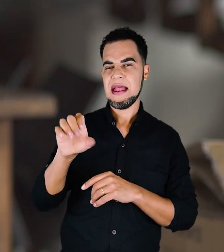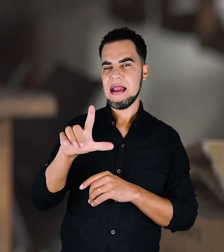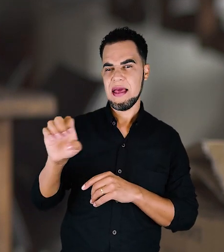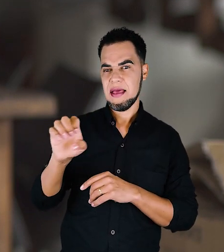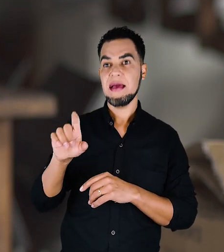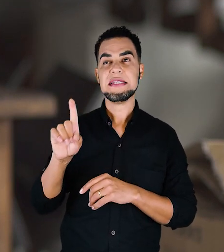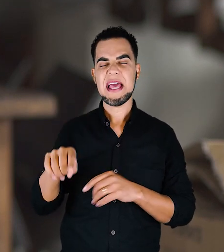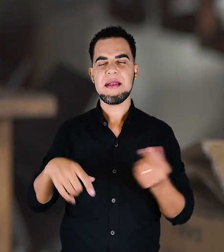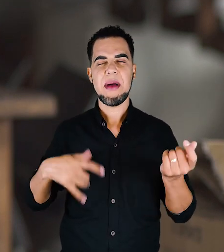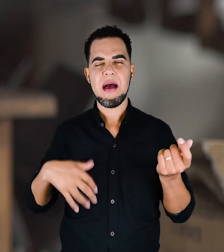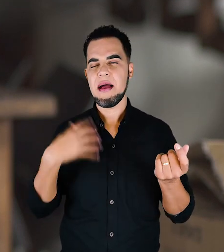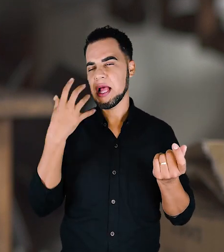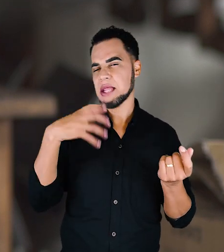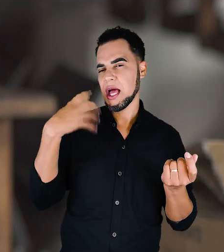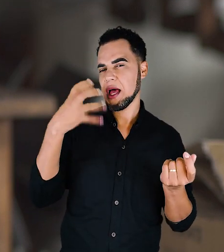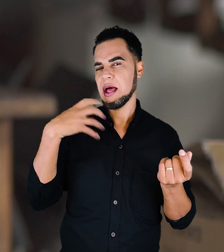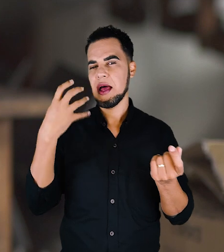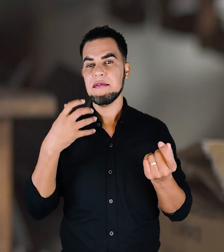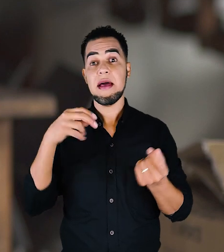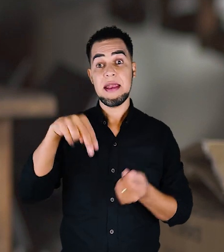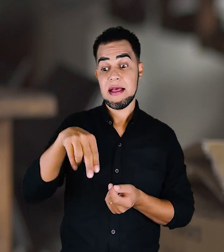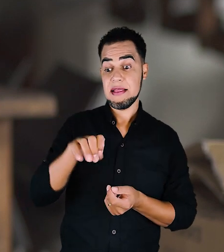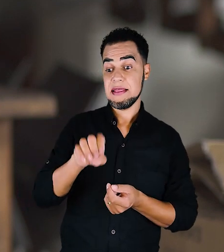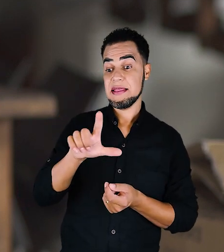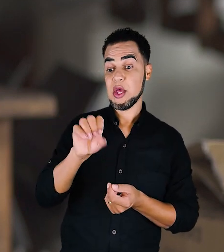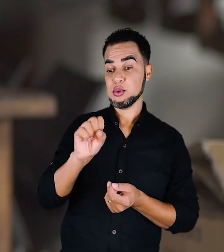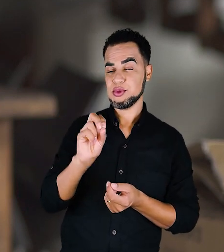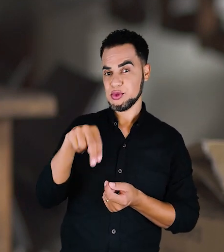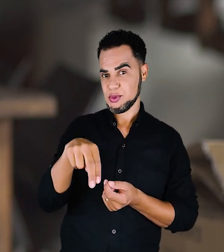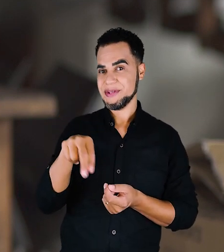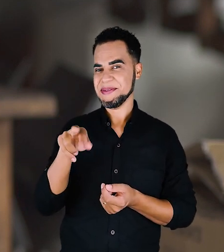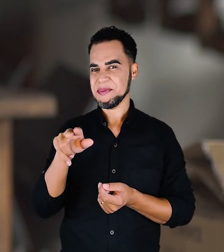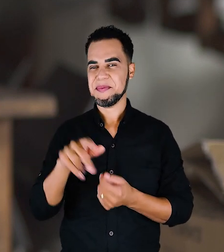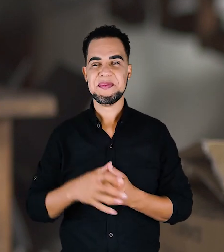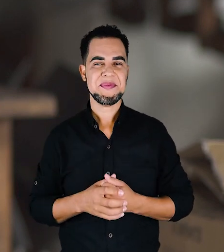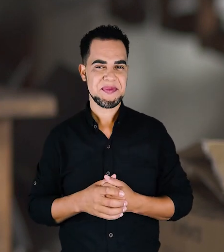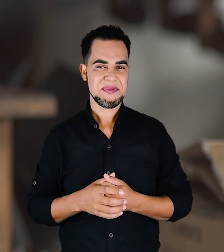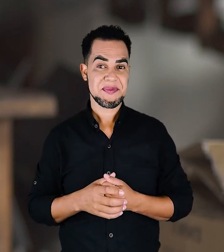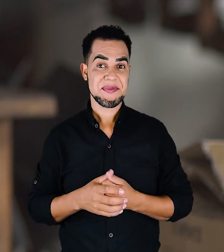Lelé, que era o seresteiro que cantava. Era o Nelson.